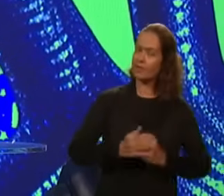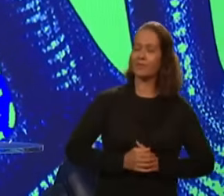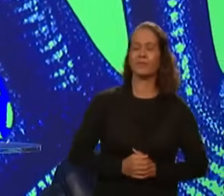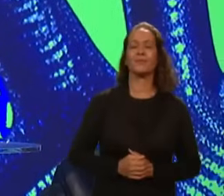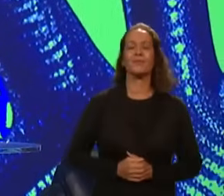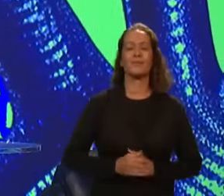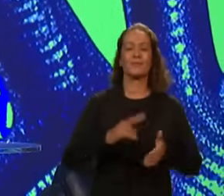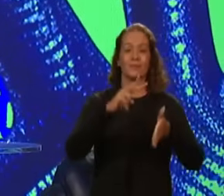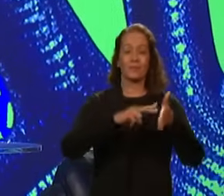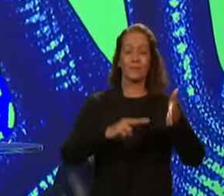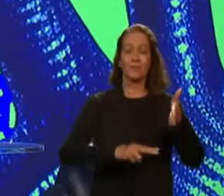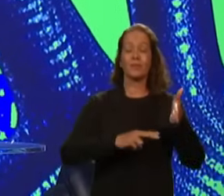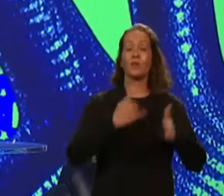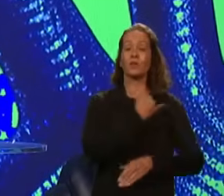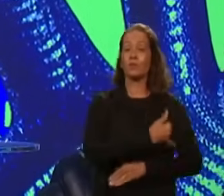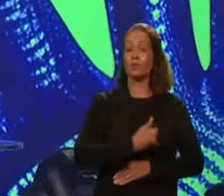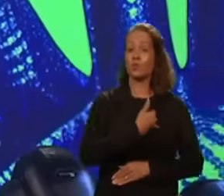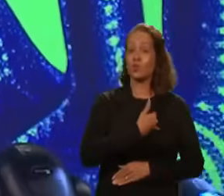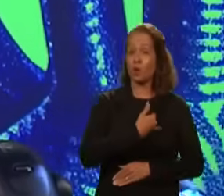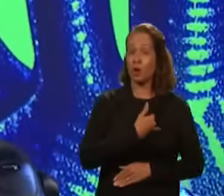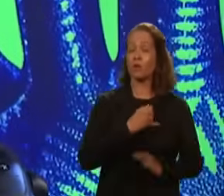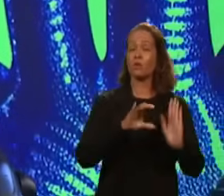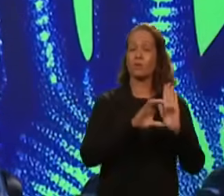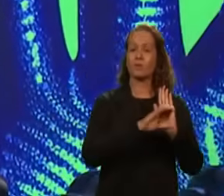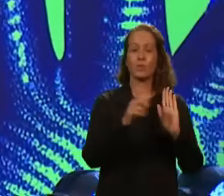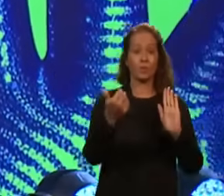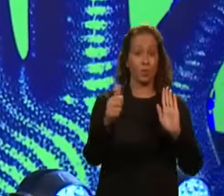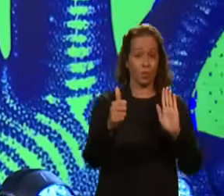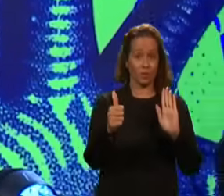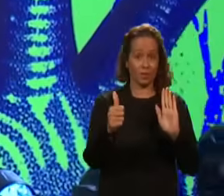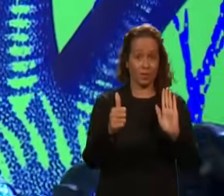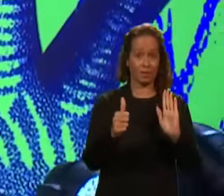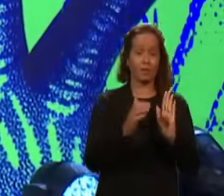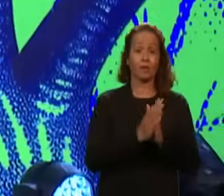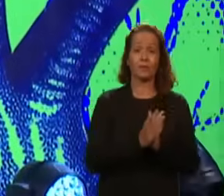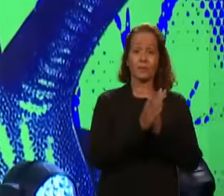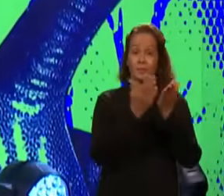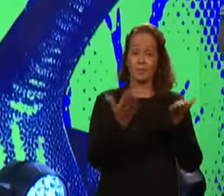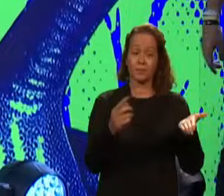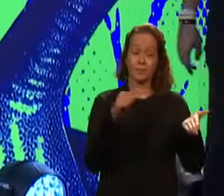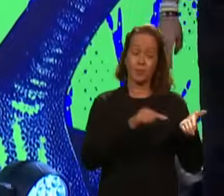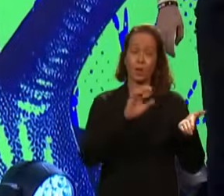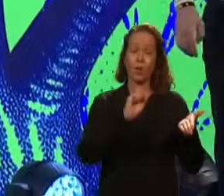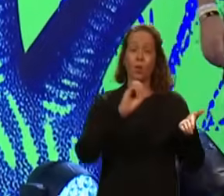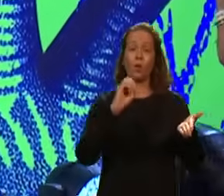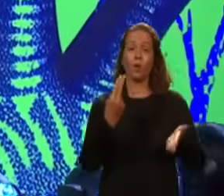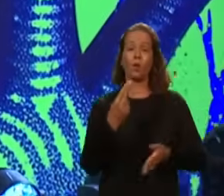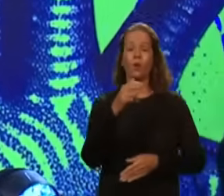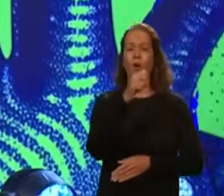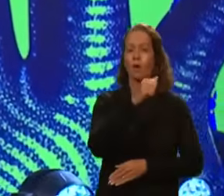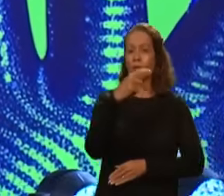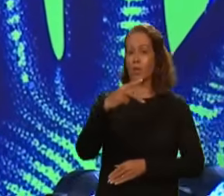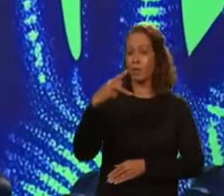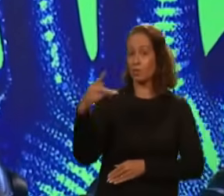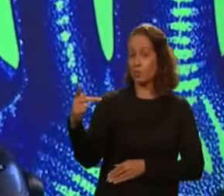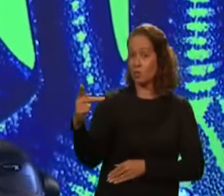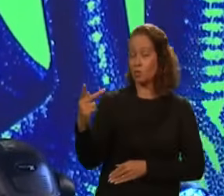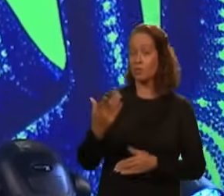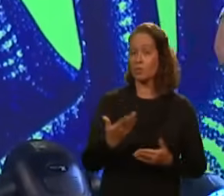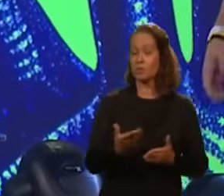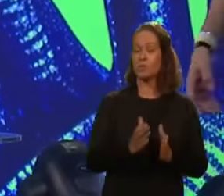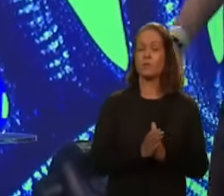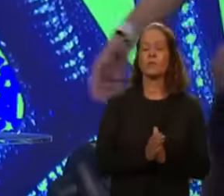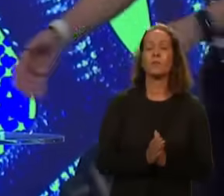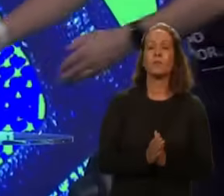Vamos ler João 11. Diz assim: você não vai fechar a Bíblia, tá? Já estou avisando. Se você está com o aplicativo aí, com o celular, com pouca bateria, o problema é seu. Fica